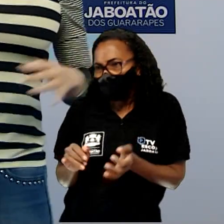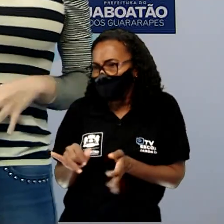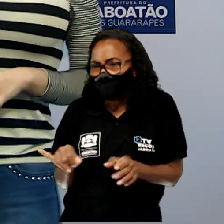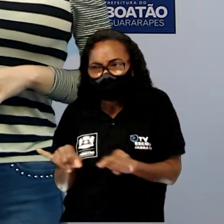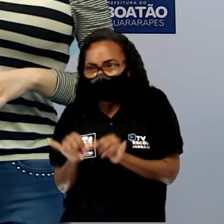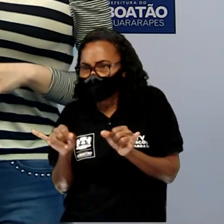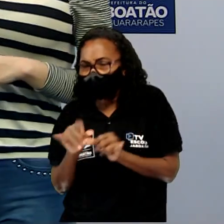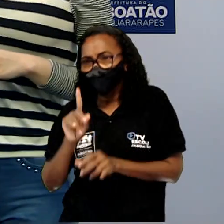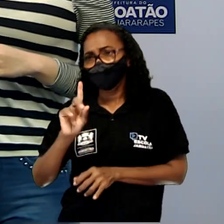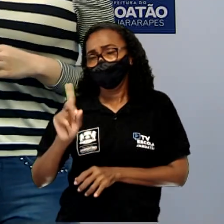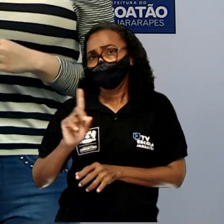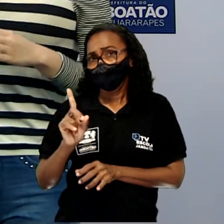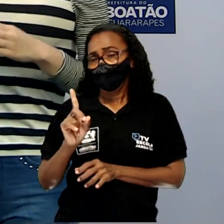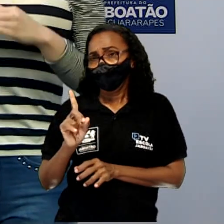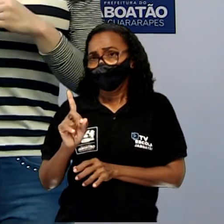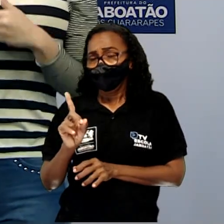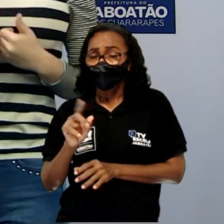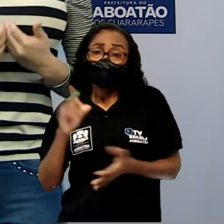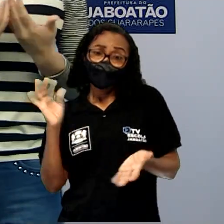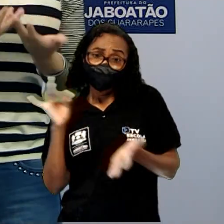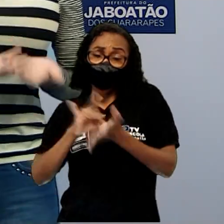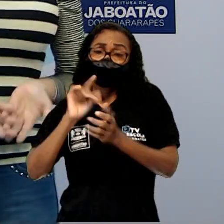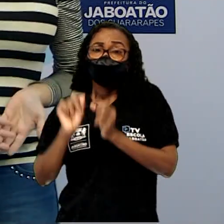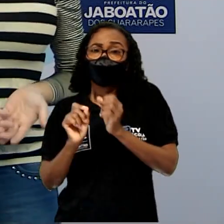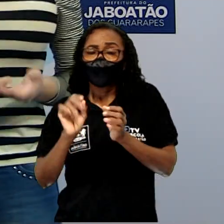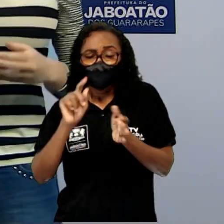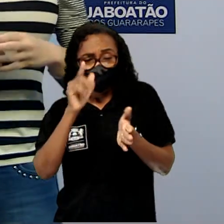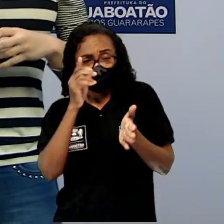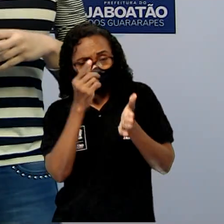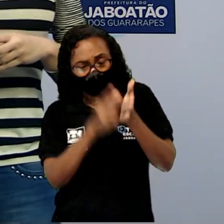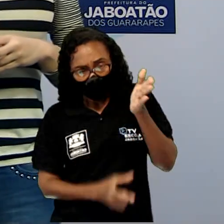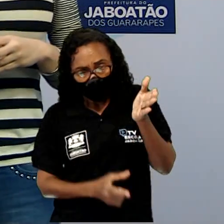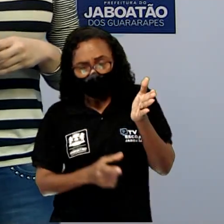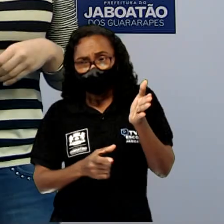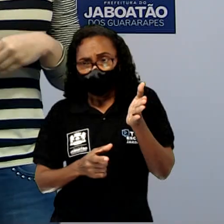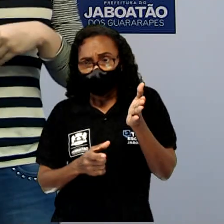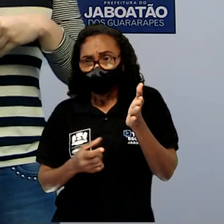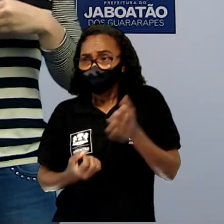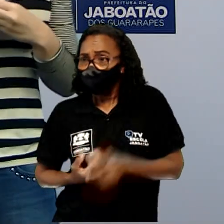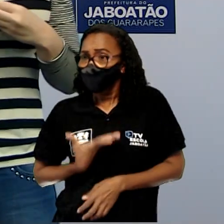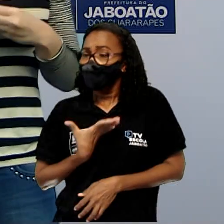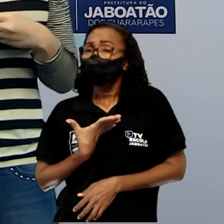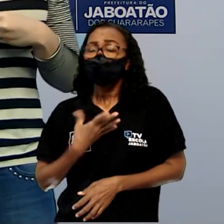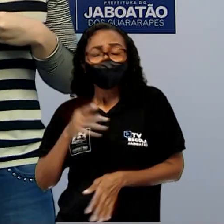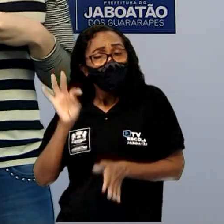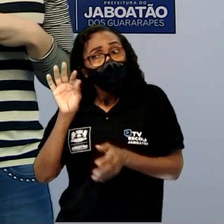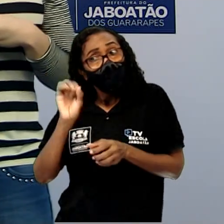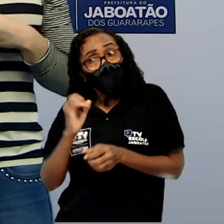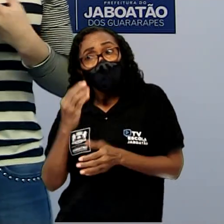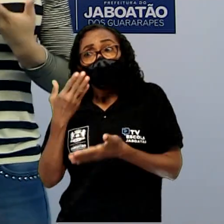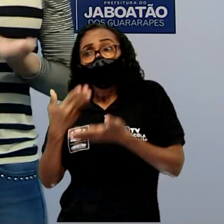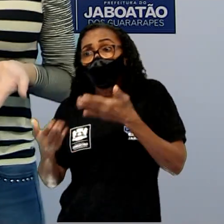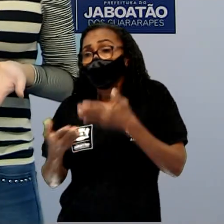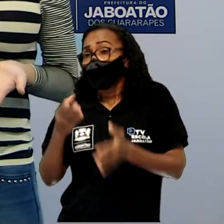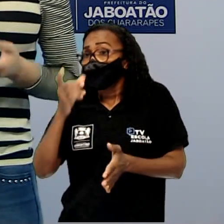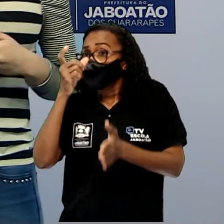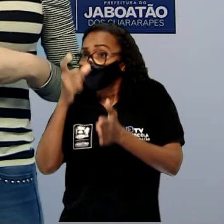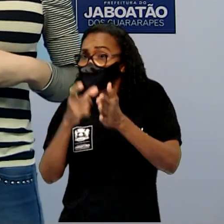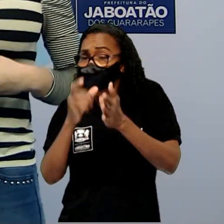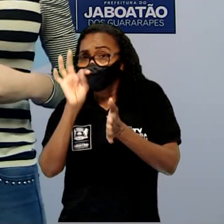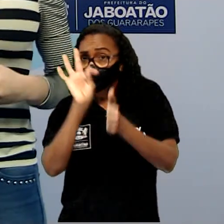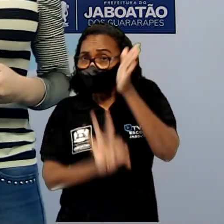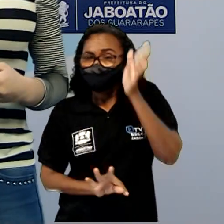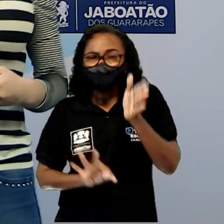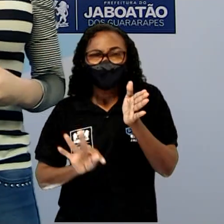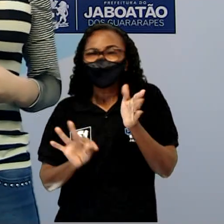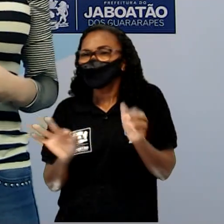verdade, nada no poema ou em qualquer outro texto vai estar de forma banal, vai